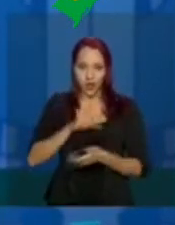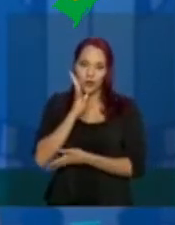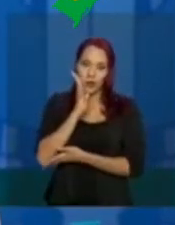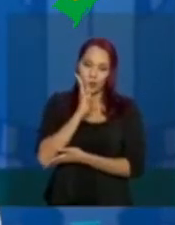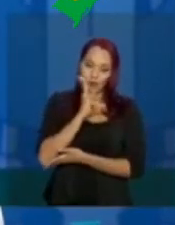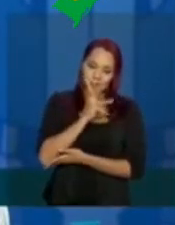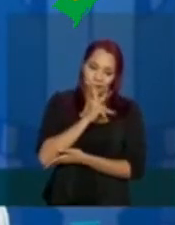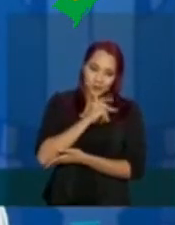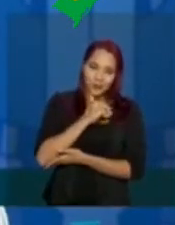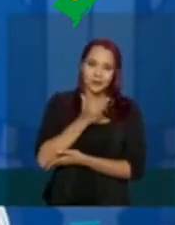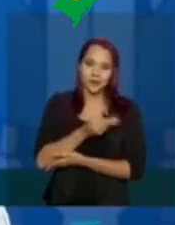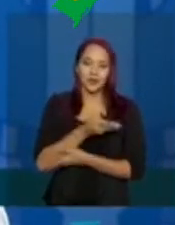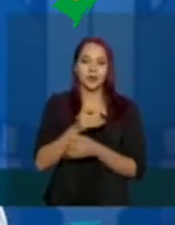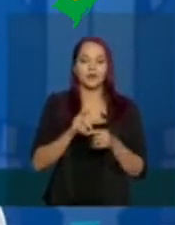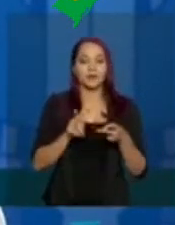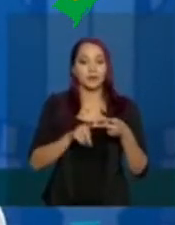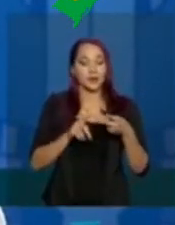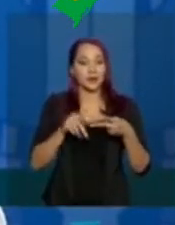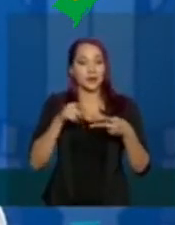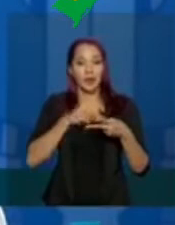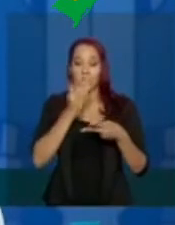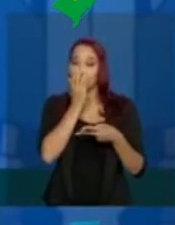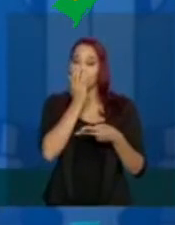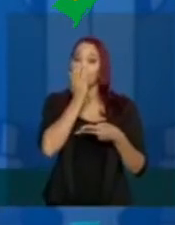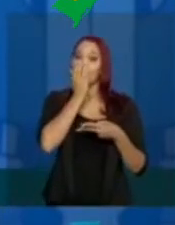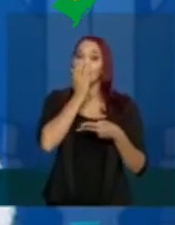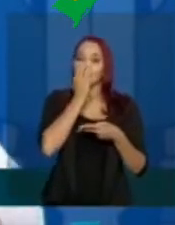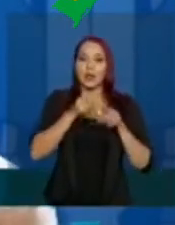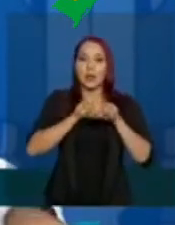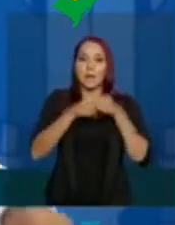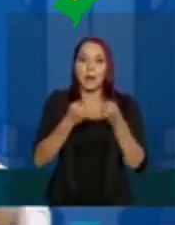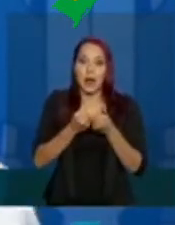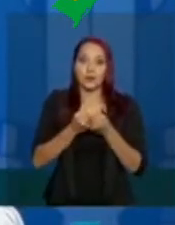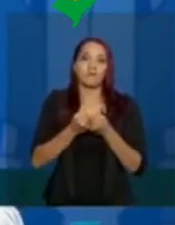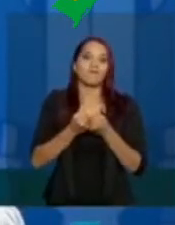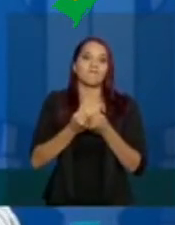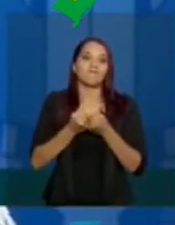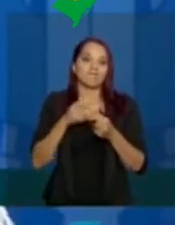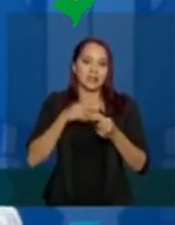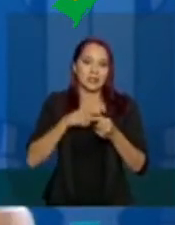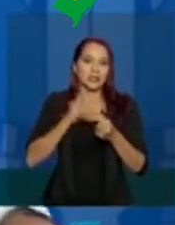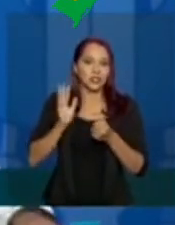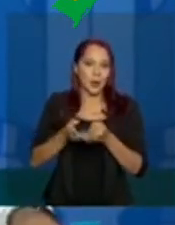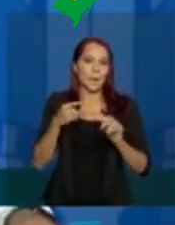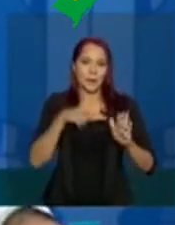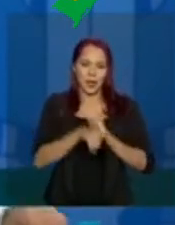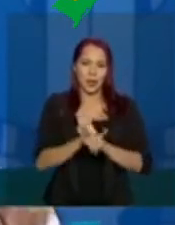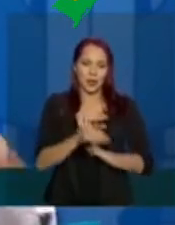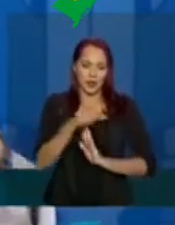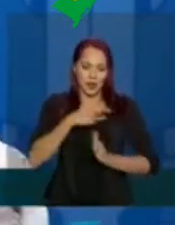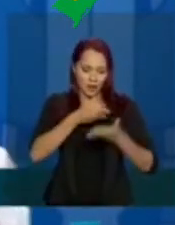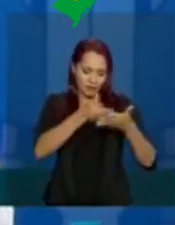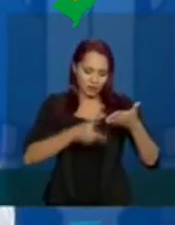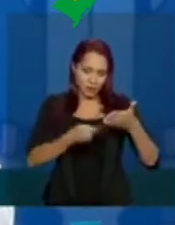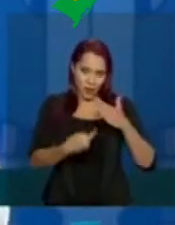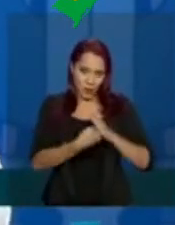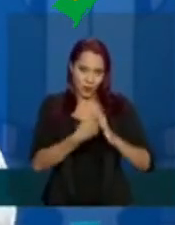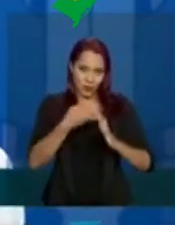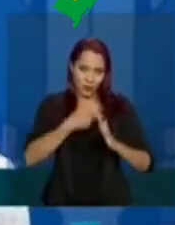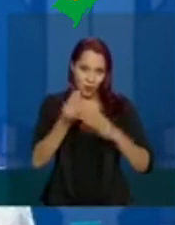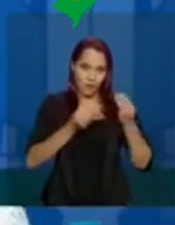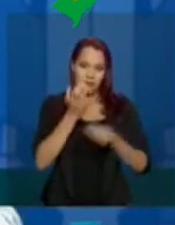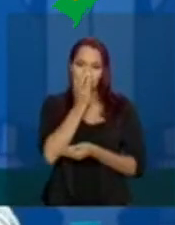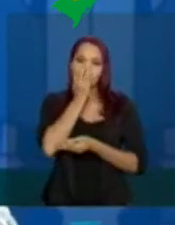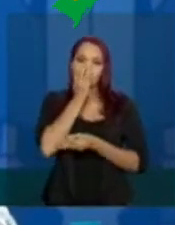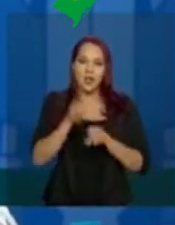fazer isso. Nós temos respiradores quebrados, que tem até uma pergunta aqui sobre respiradores